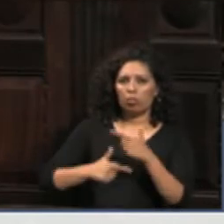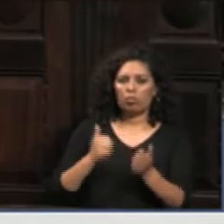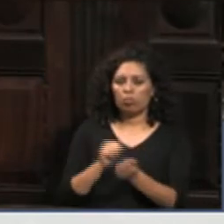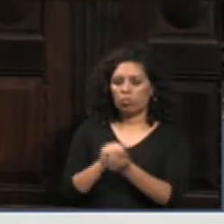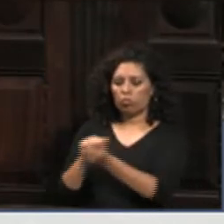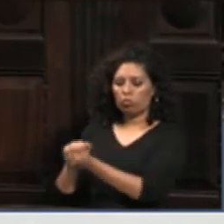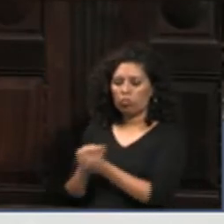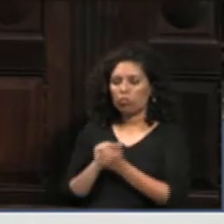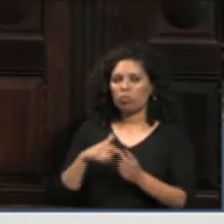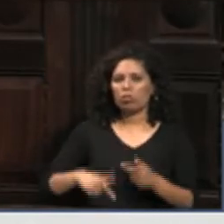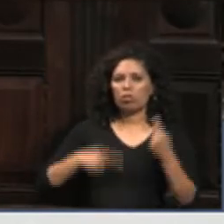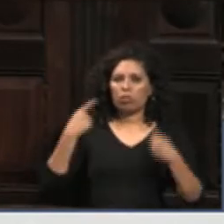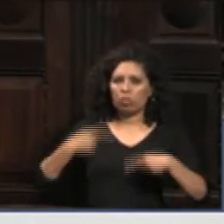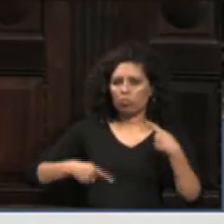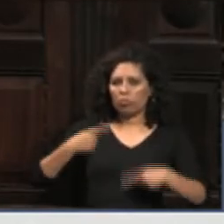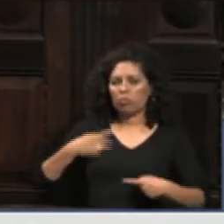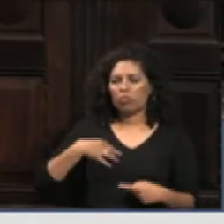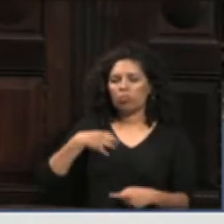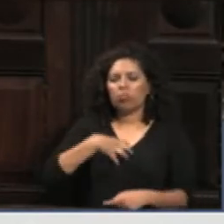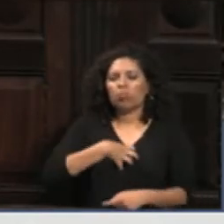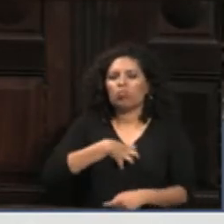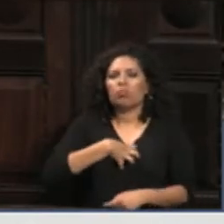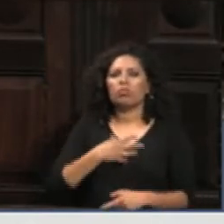me senti